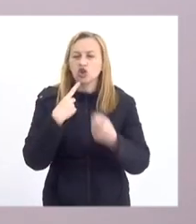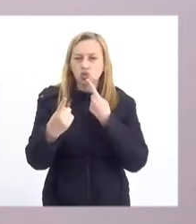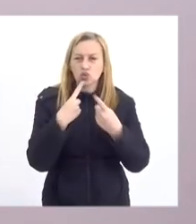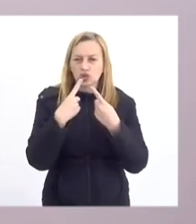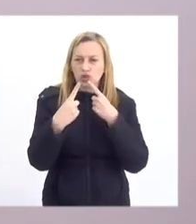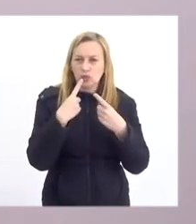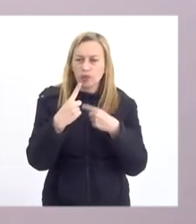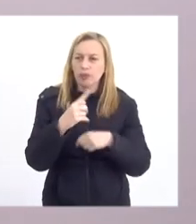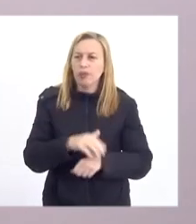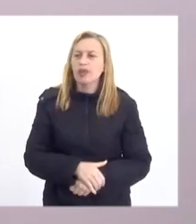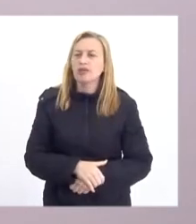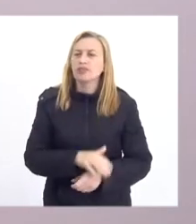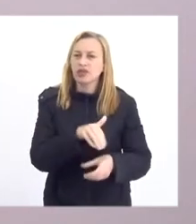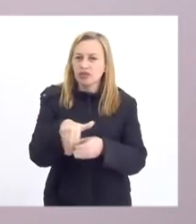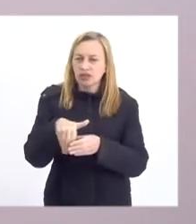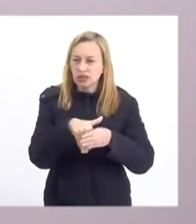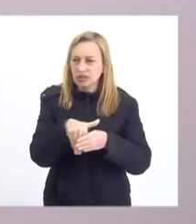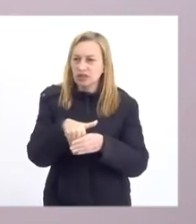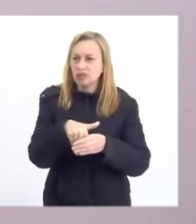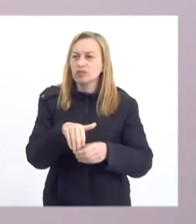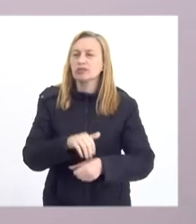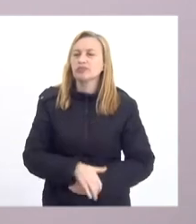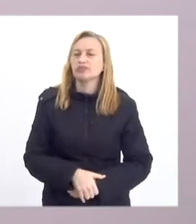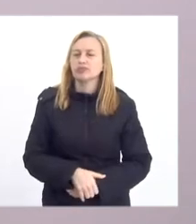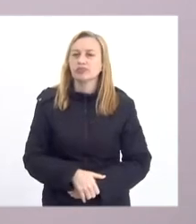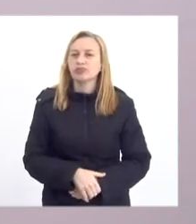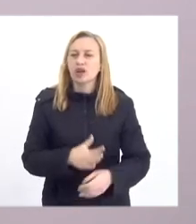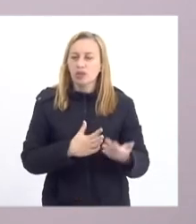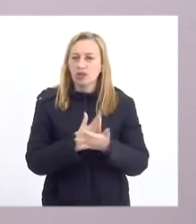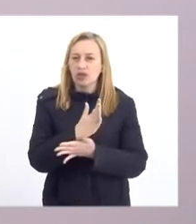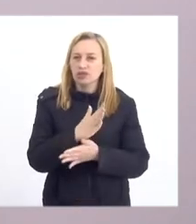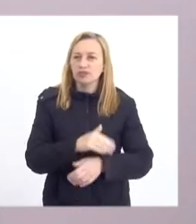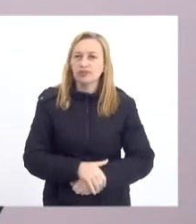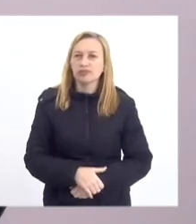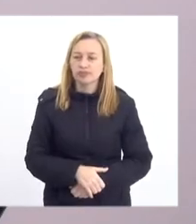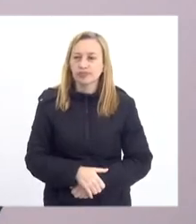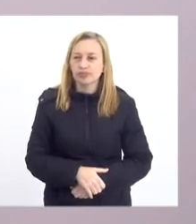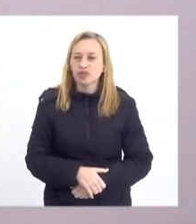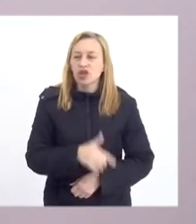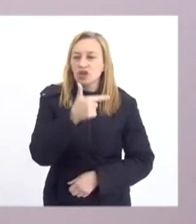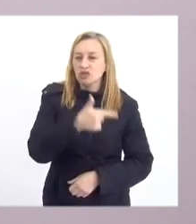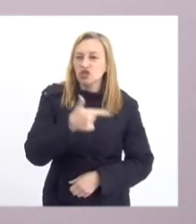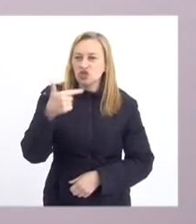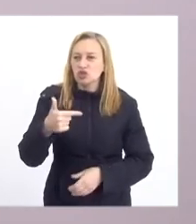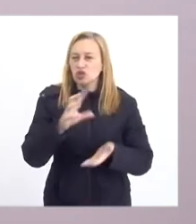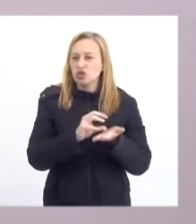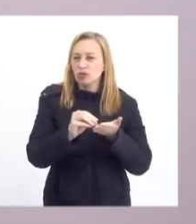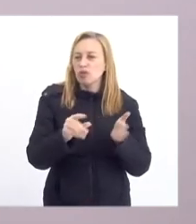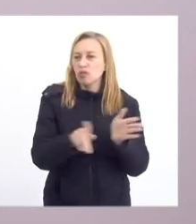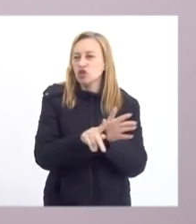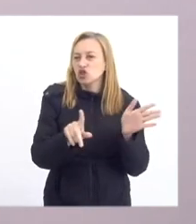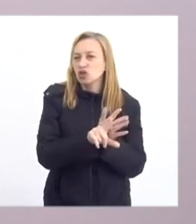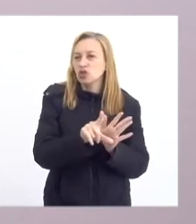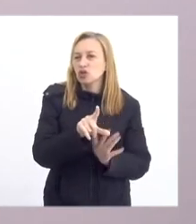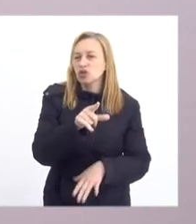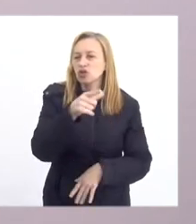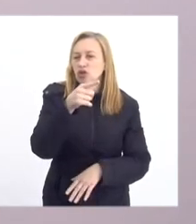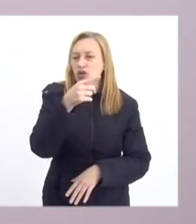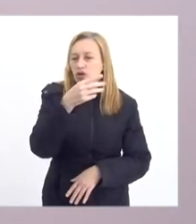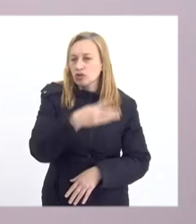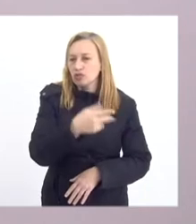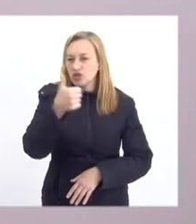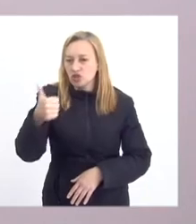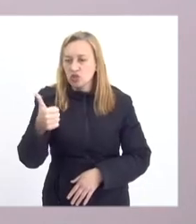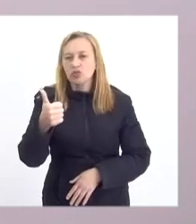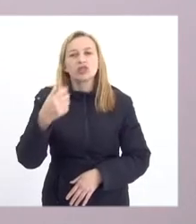discussão, em votação... Aprovado. 22 da pauta, projeto de lei 4298-2021,